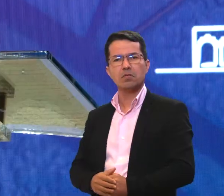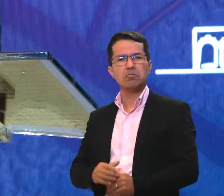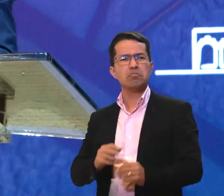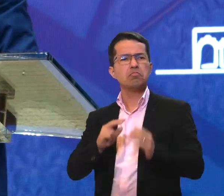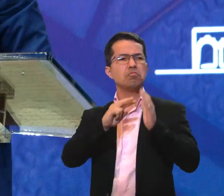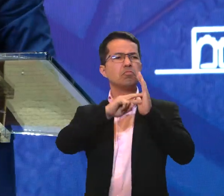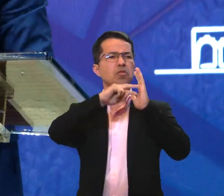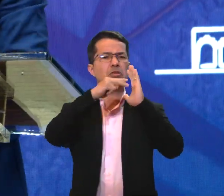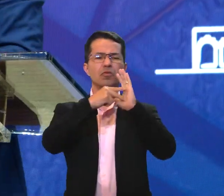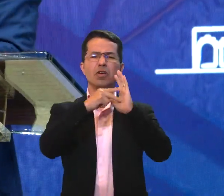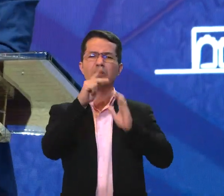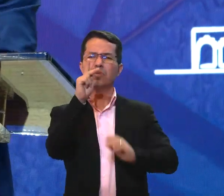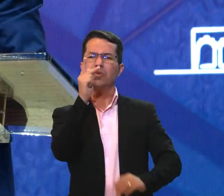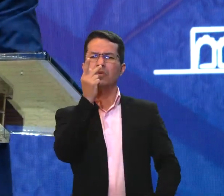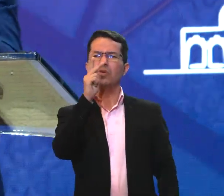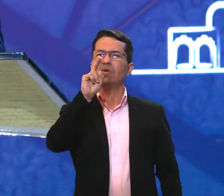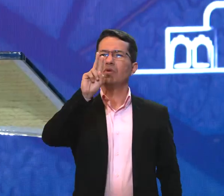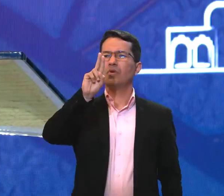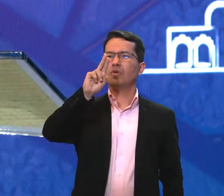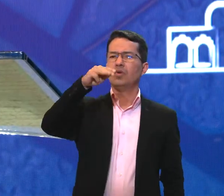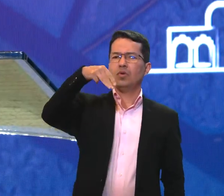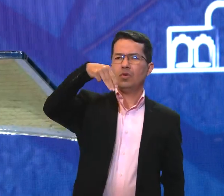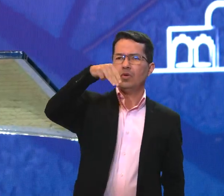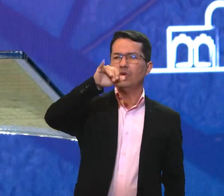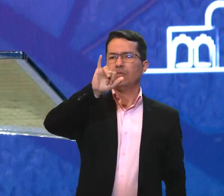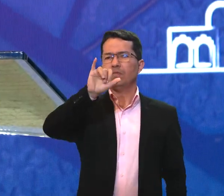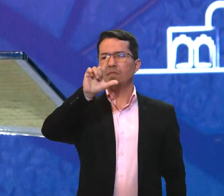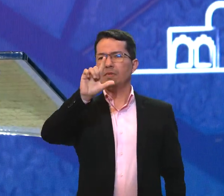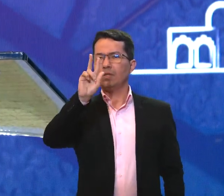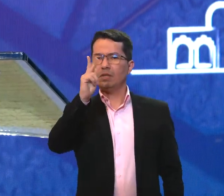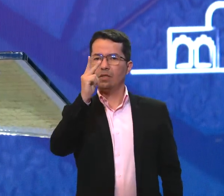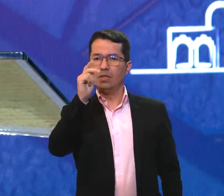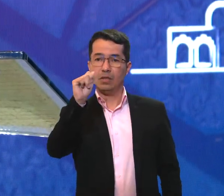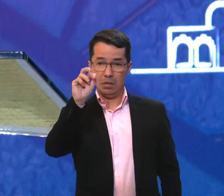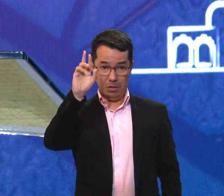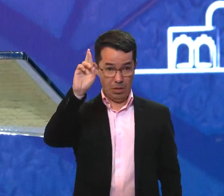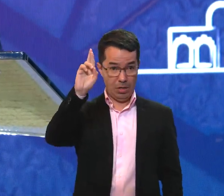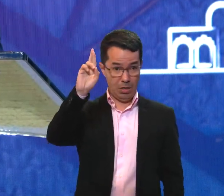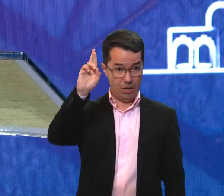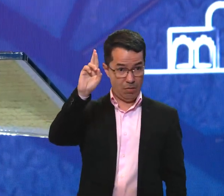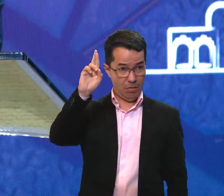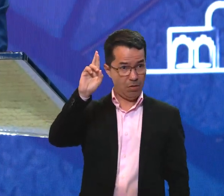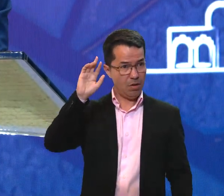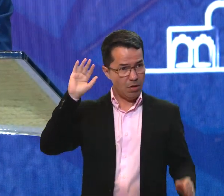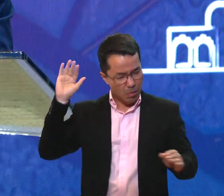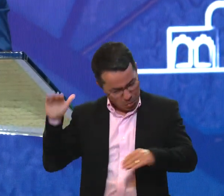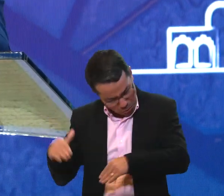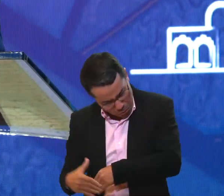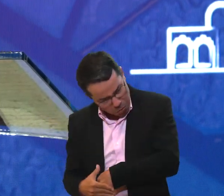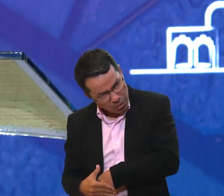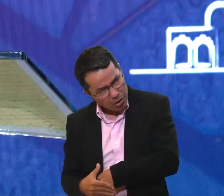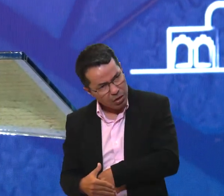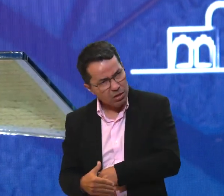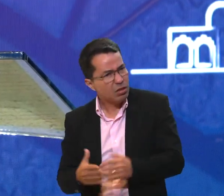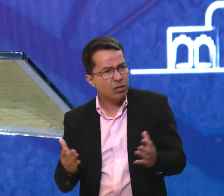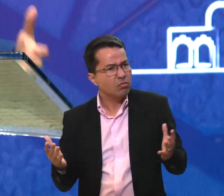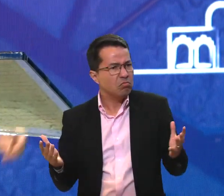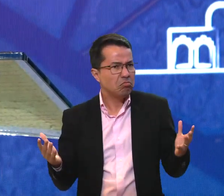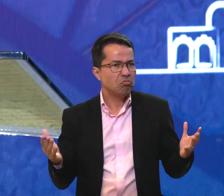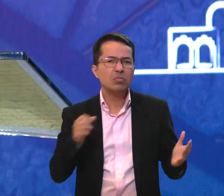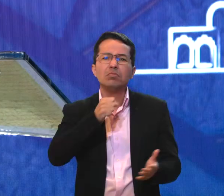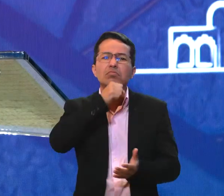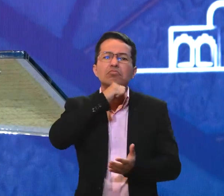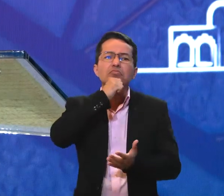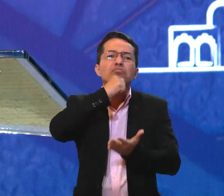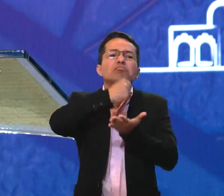humilhar? Quando eu estava lendo, eu falei: Deus, eu quero entender. Quando o Senhor fala que o povo deveria se humilhar, o que